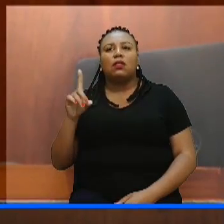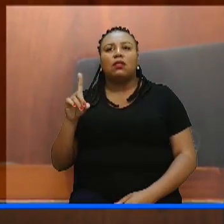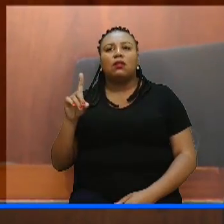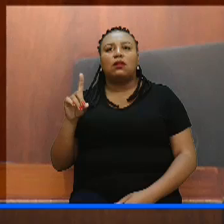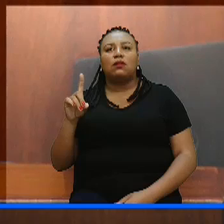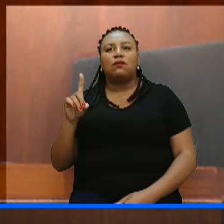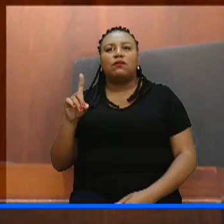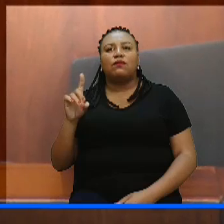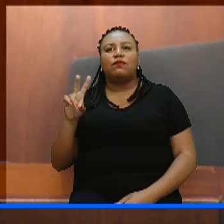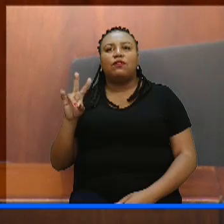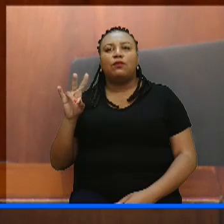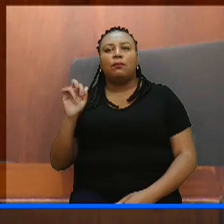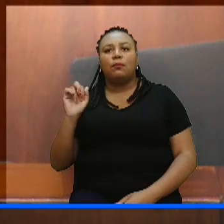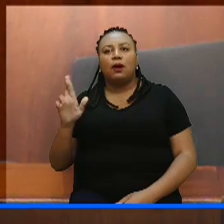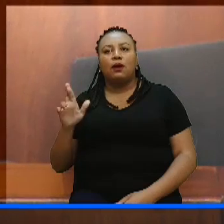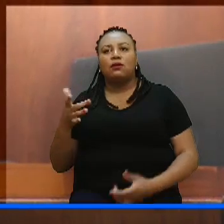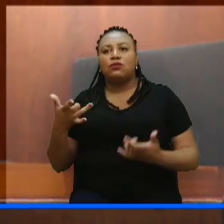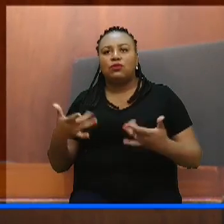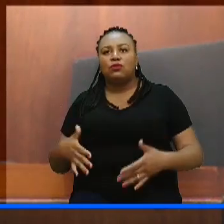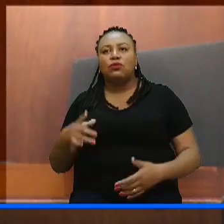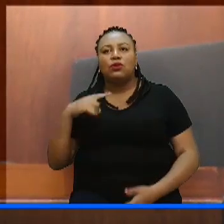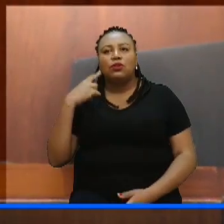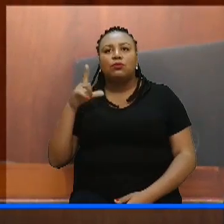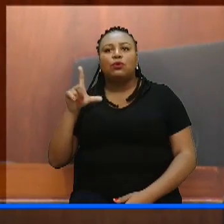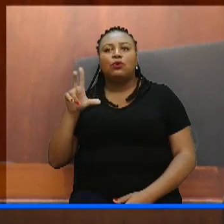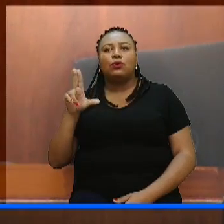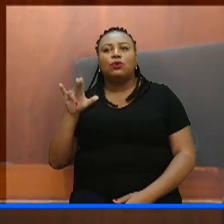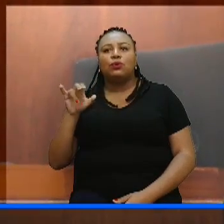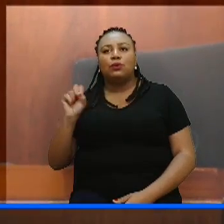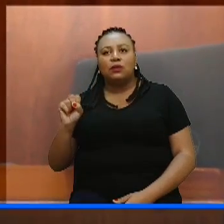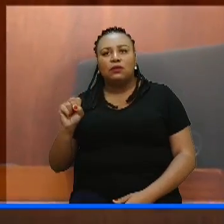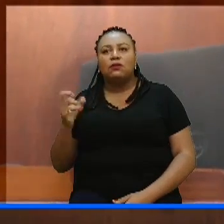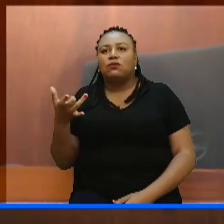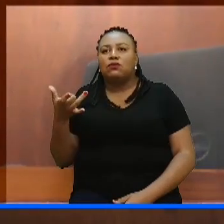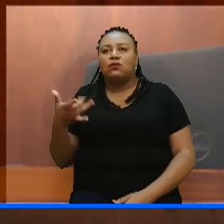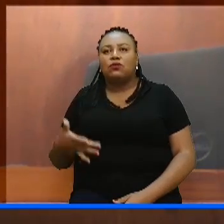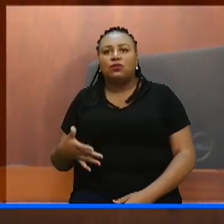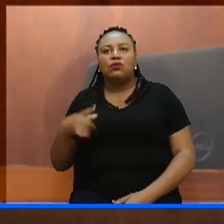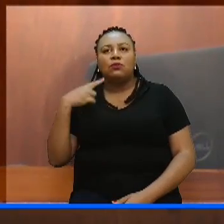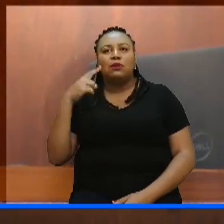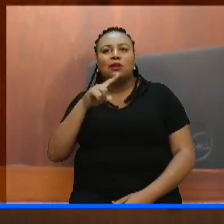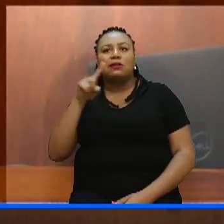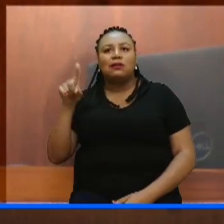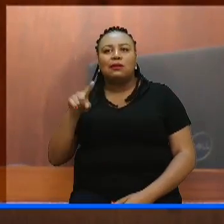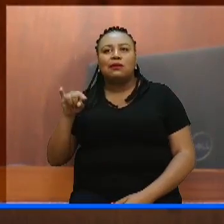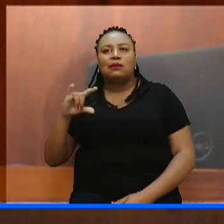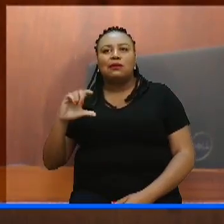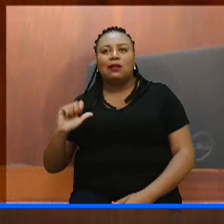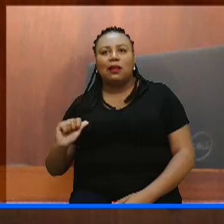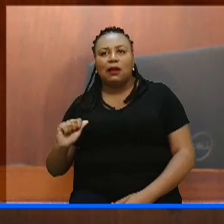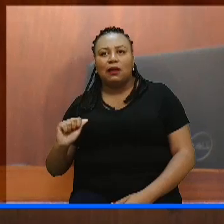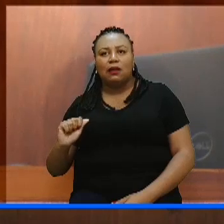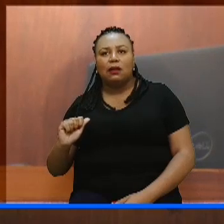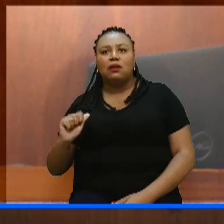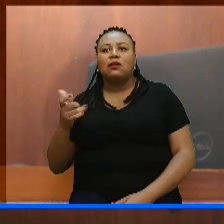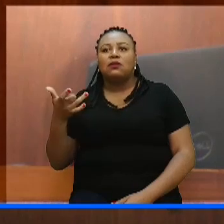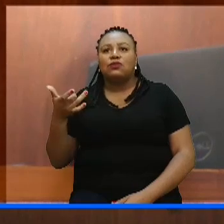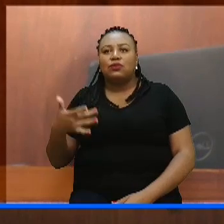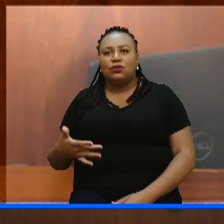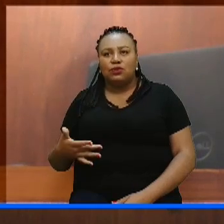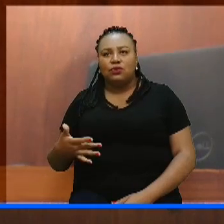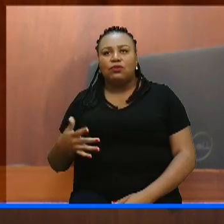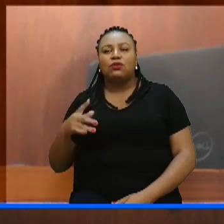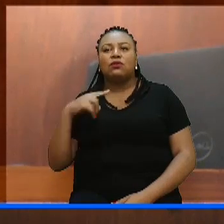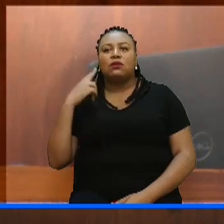abre mão o deputado luiz marenco também abre mão deputada zilá breitenbach que também abre